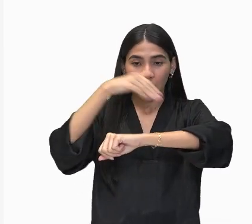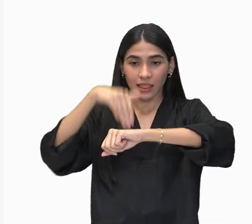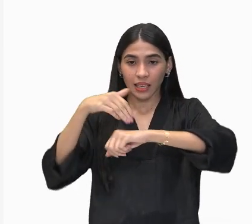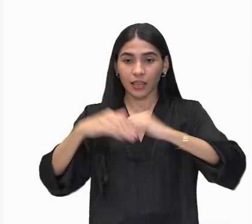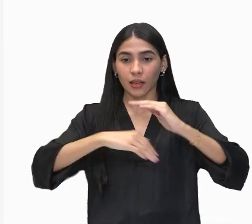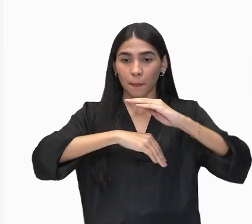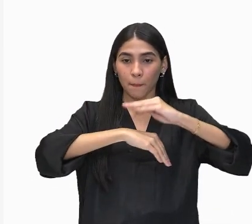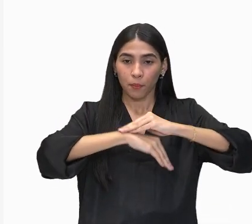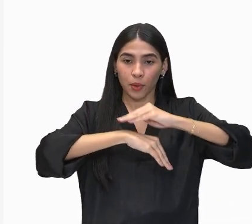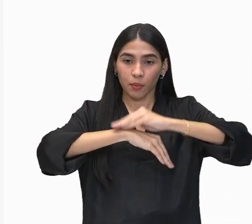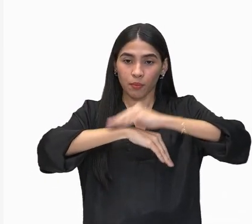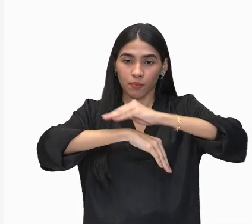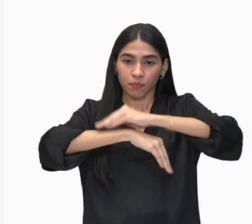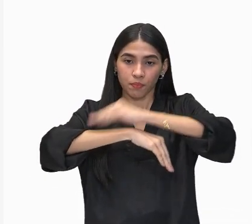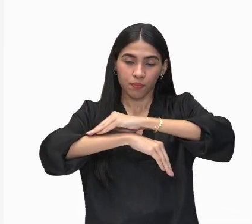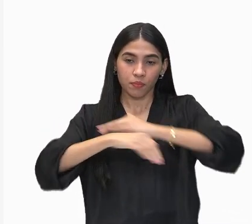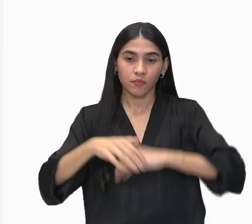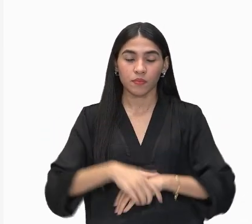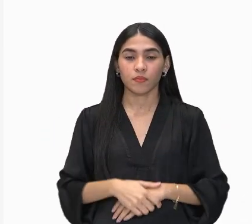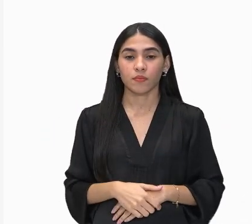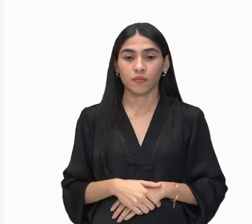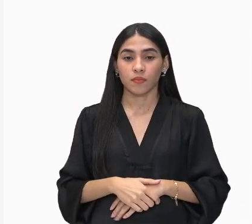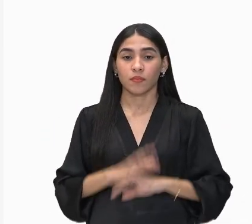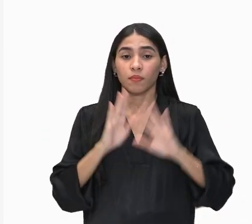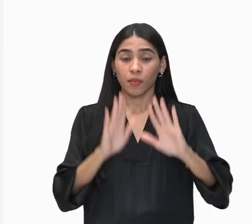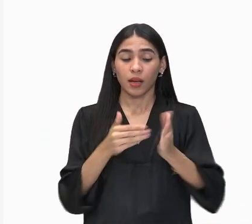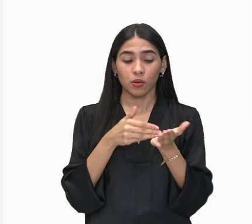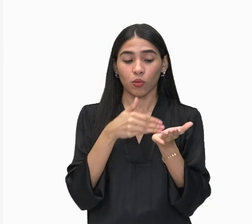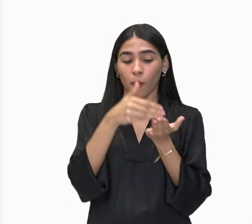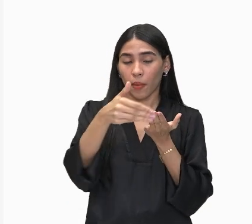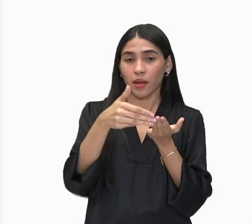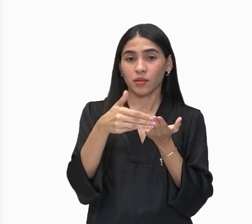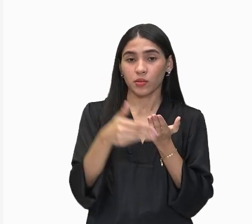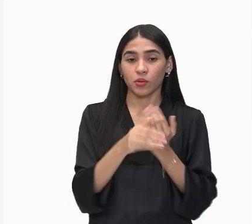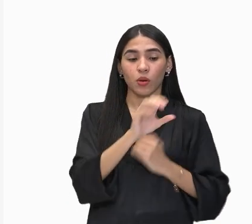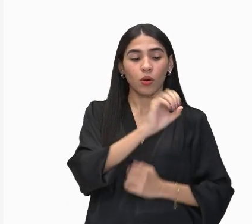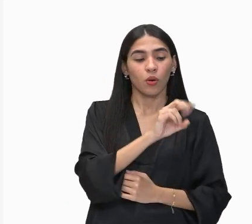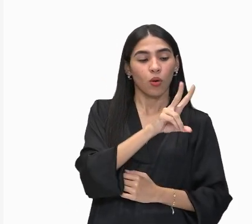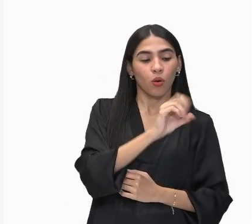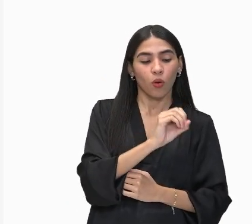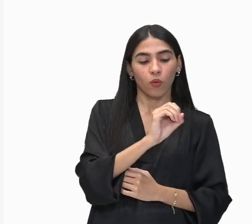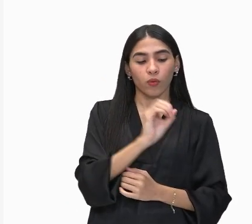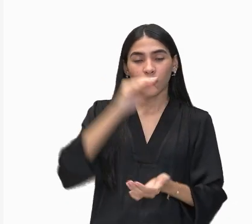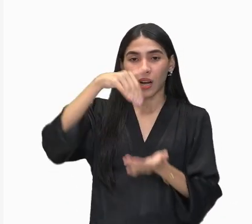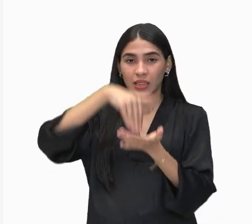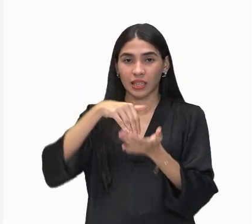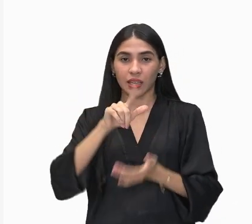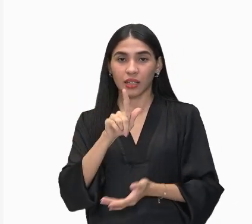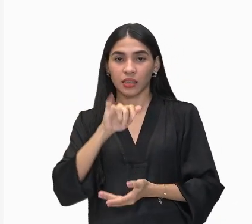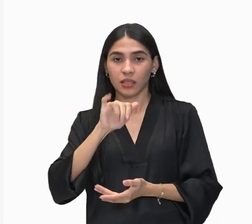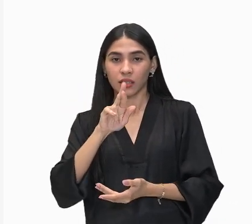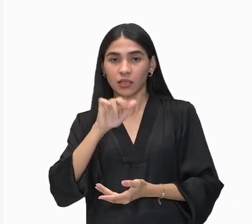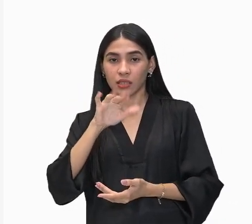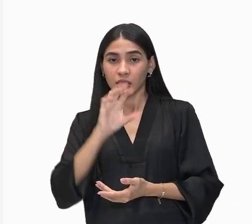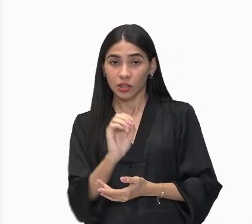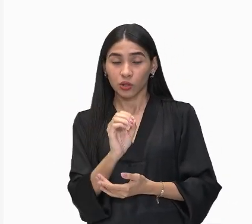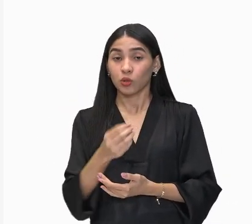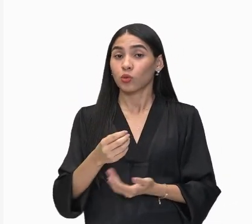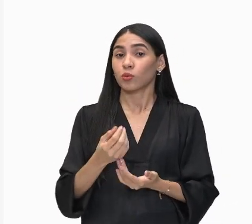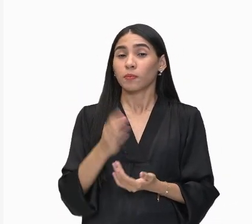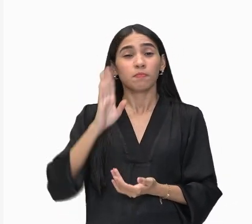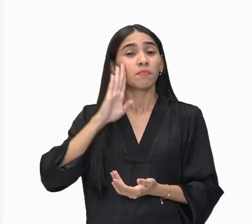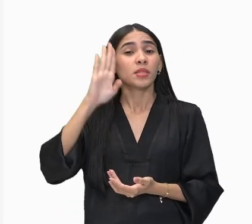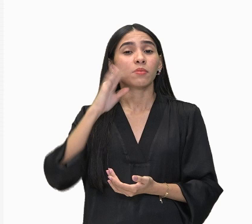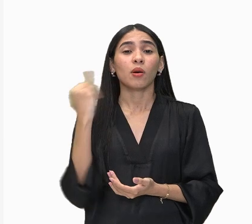adulto, sendo que na fase inicial, de ovo até girino, eles ficam em ambiente aquático, tem